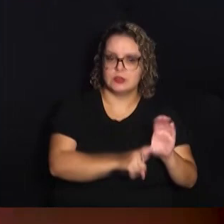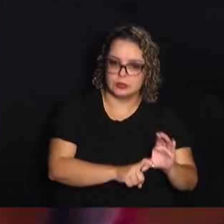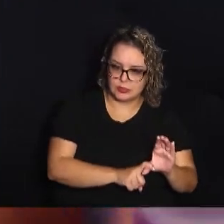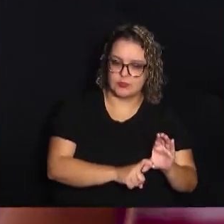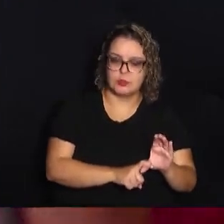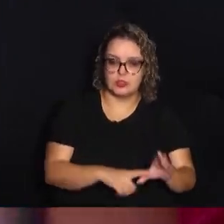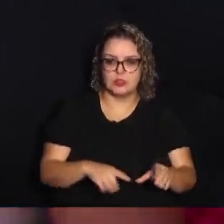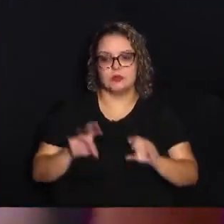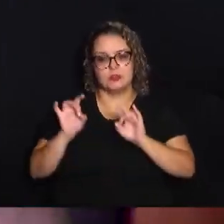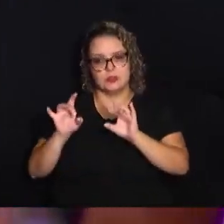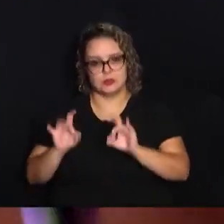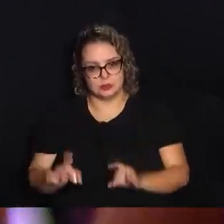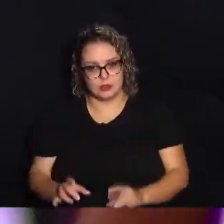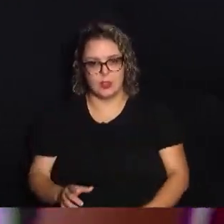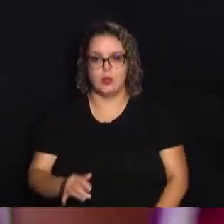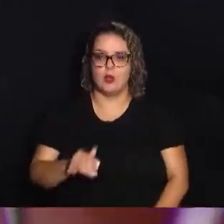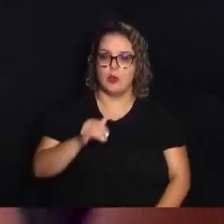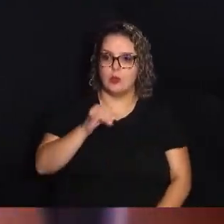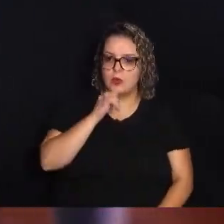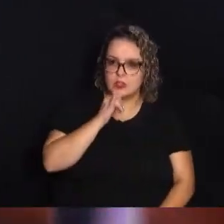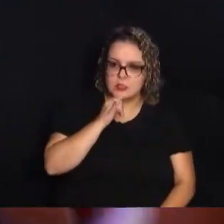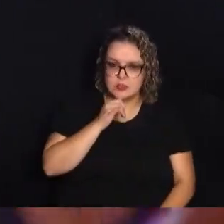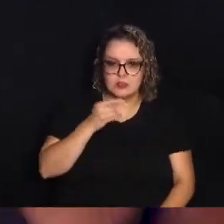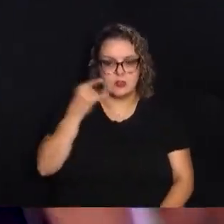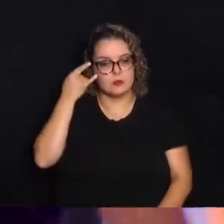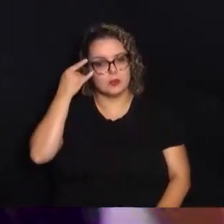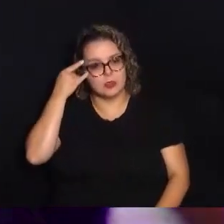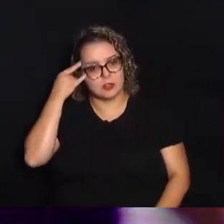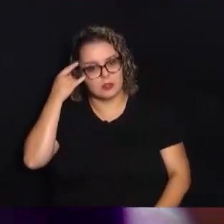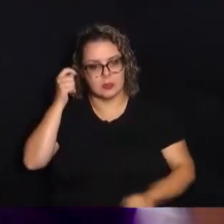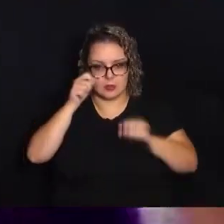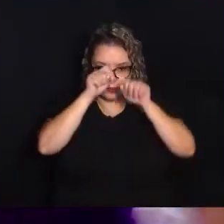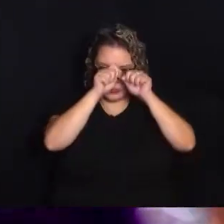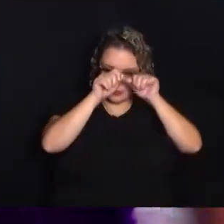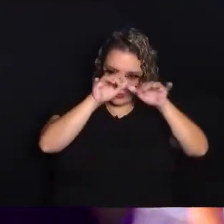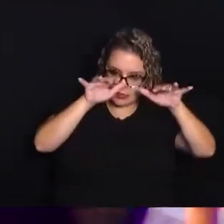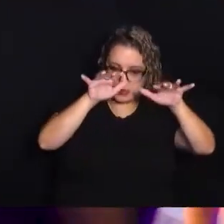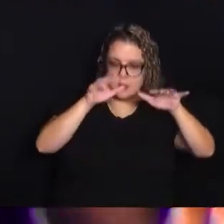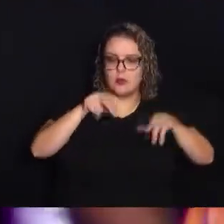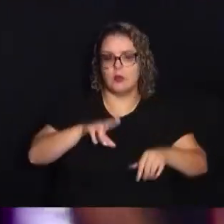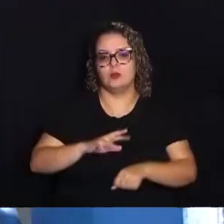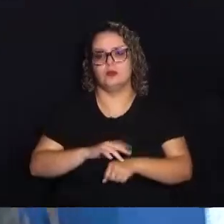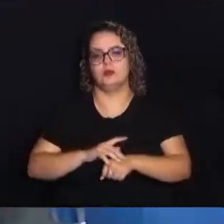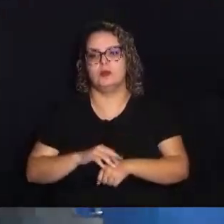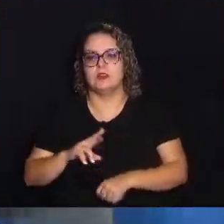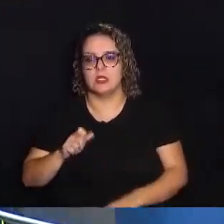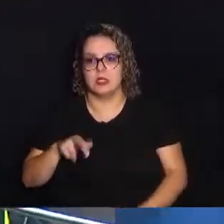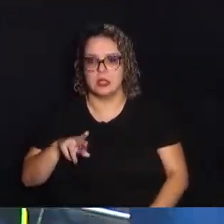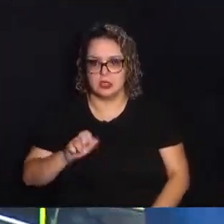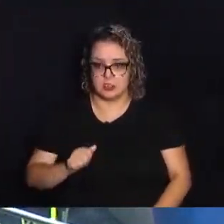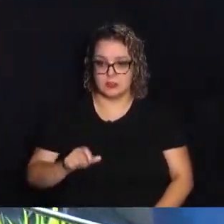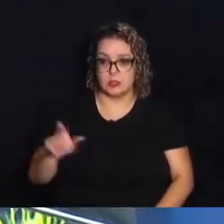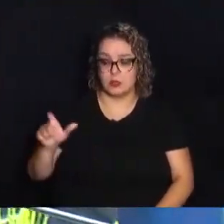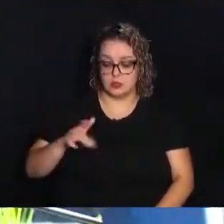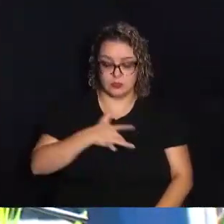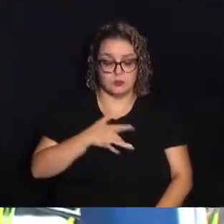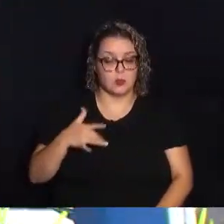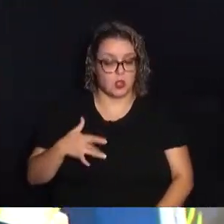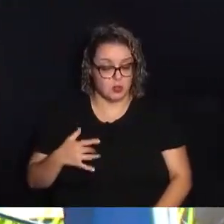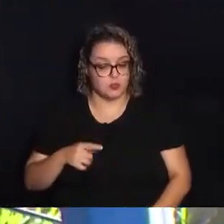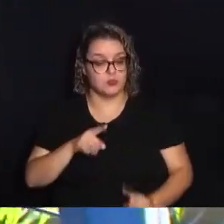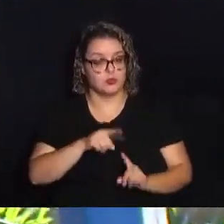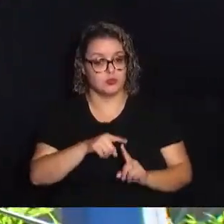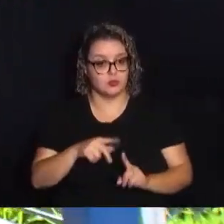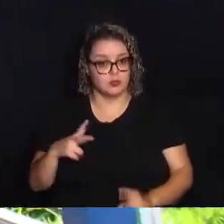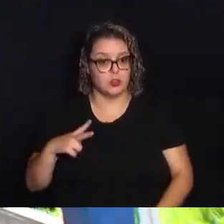dependentes com condições especiais como síndrome de dal autismo e doenças raras os planos de saúde